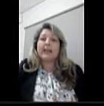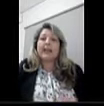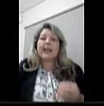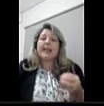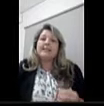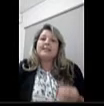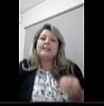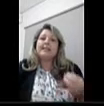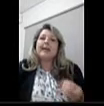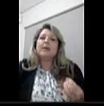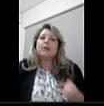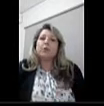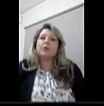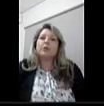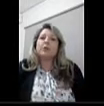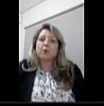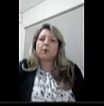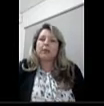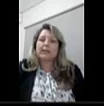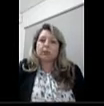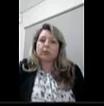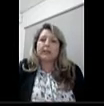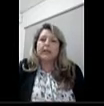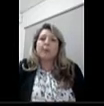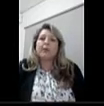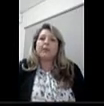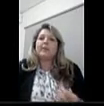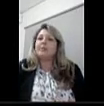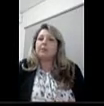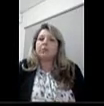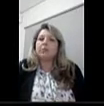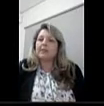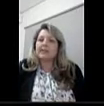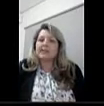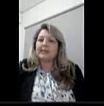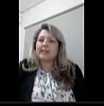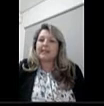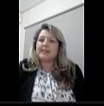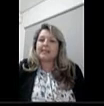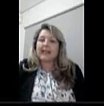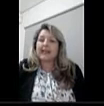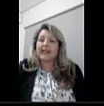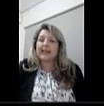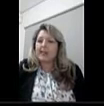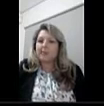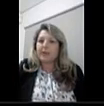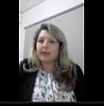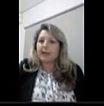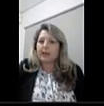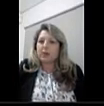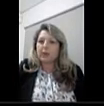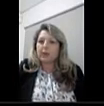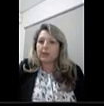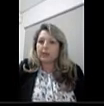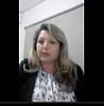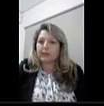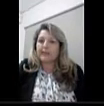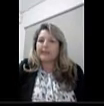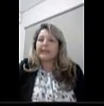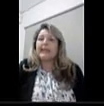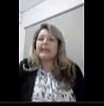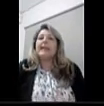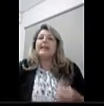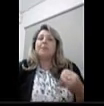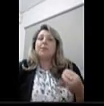é ensinar o uso da calculadora, porque não são todas as crianças, elas não sabem usar a calculadora,